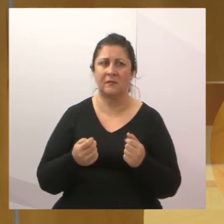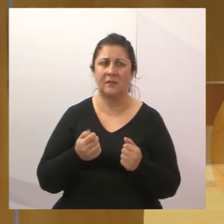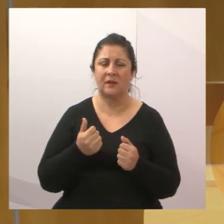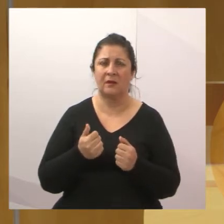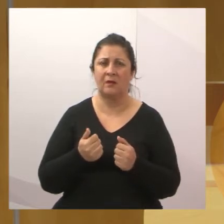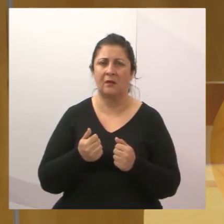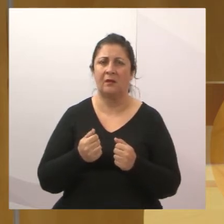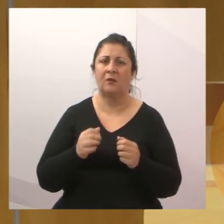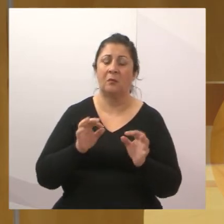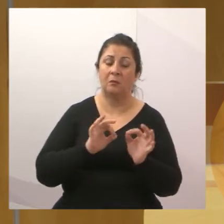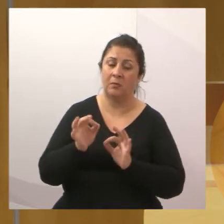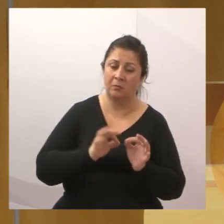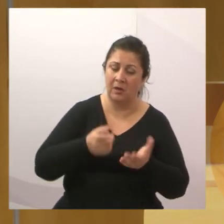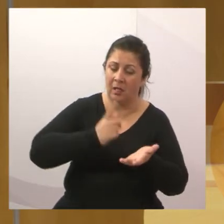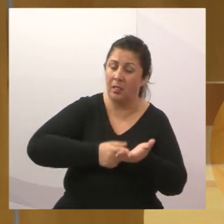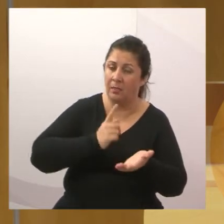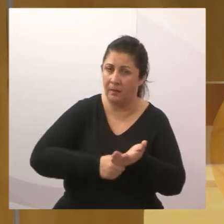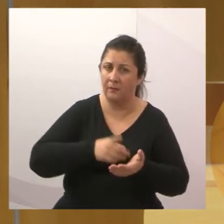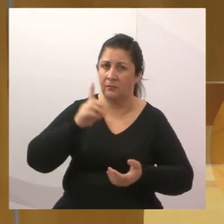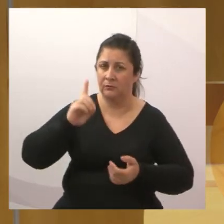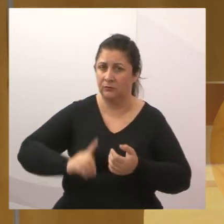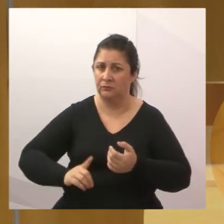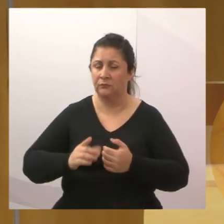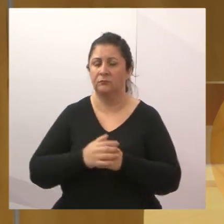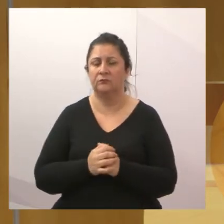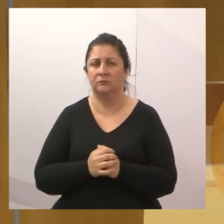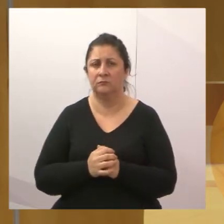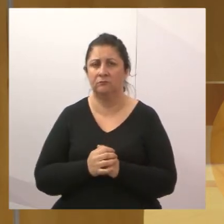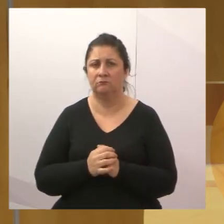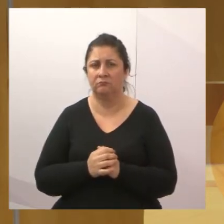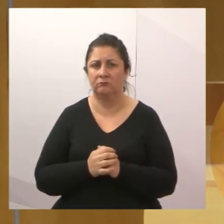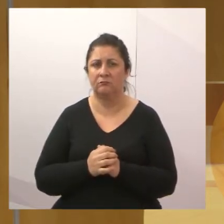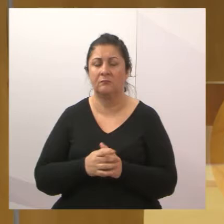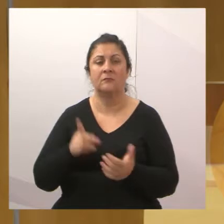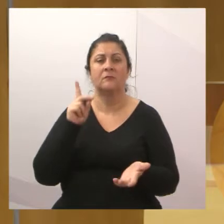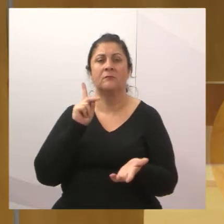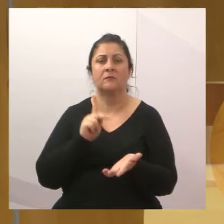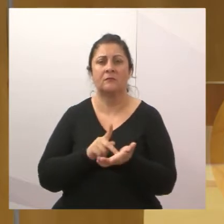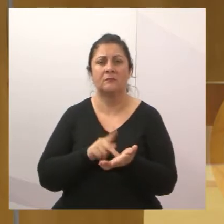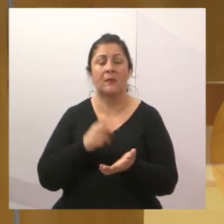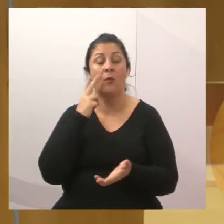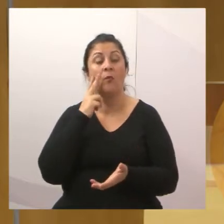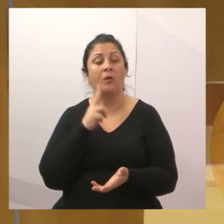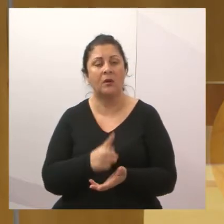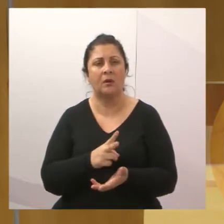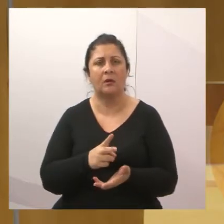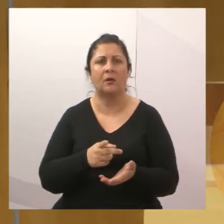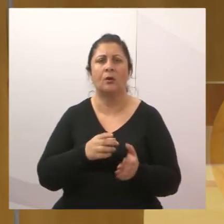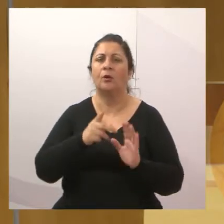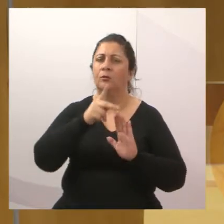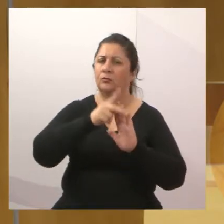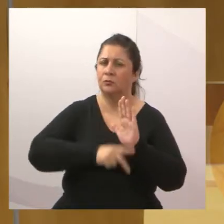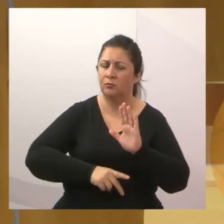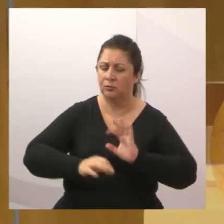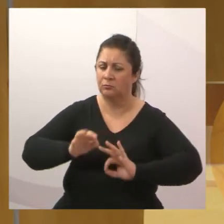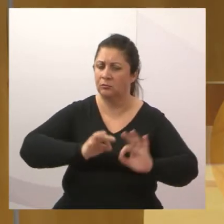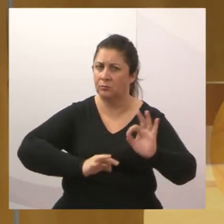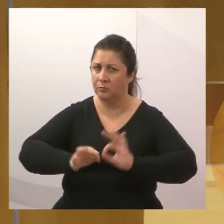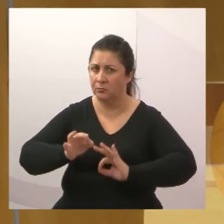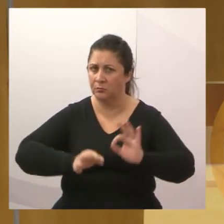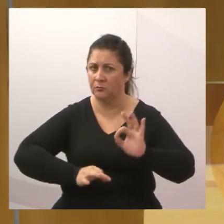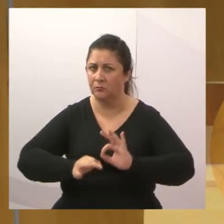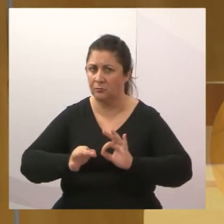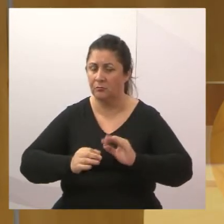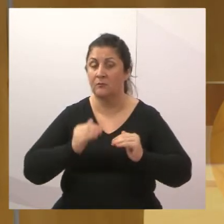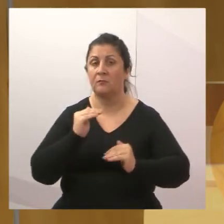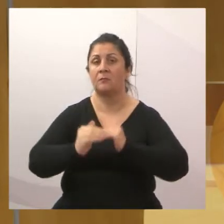não atualizar o plano diretor, não realmente observar que os projetos são estruturantes